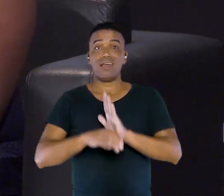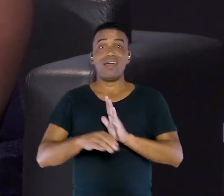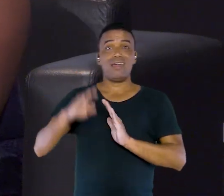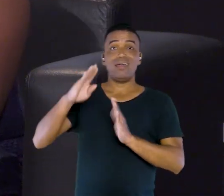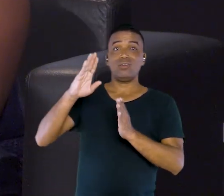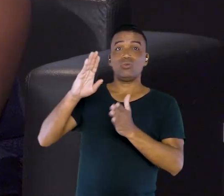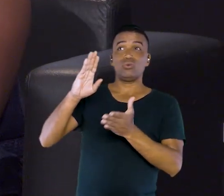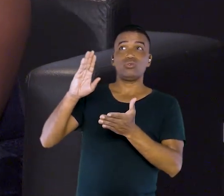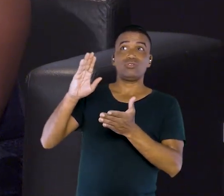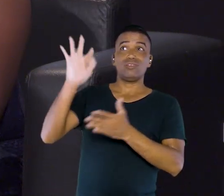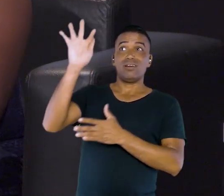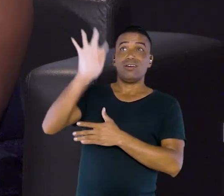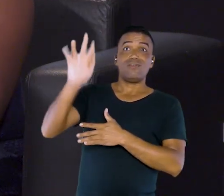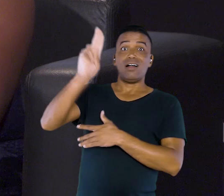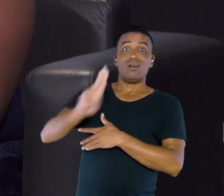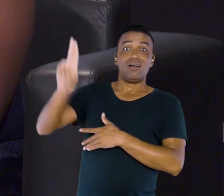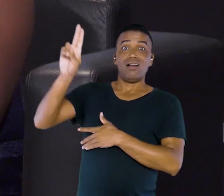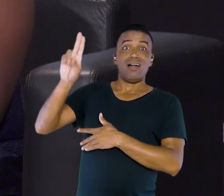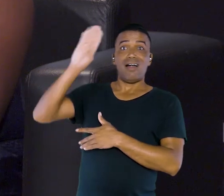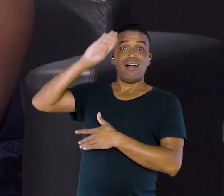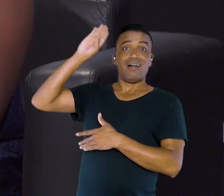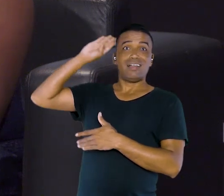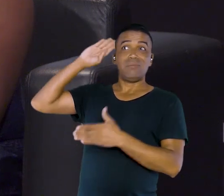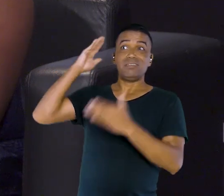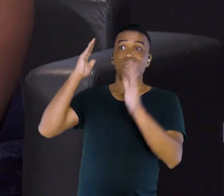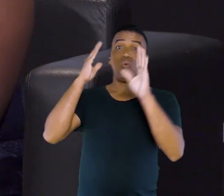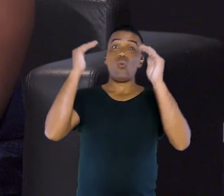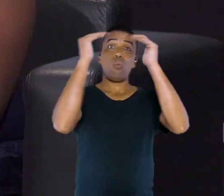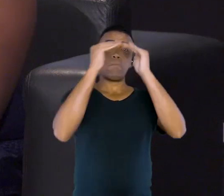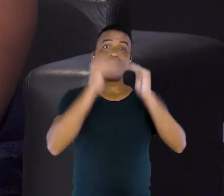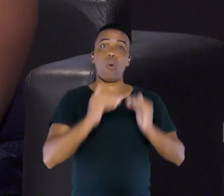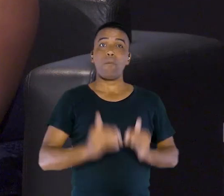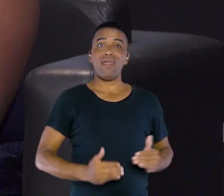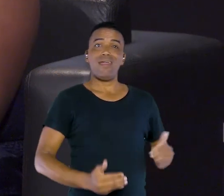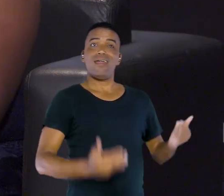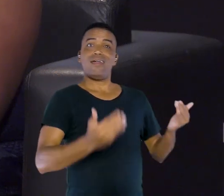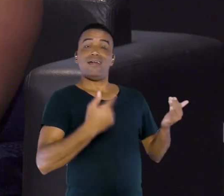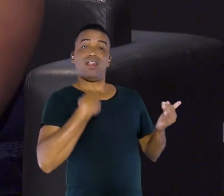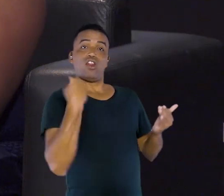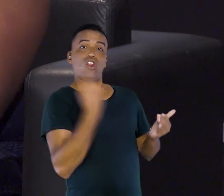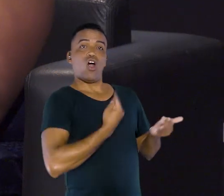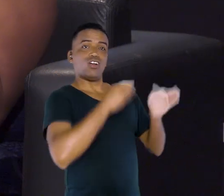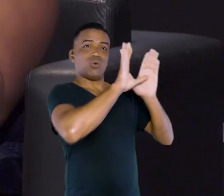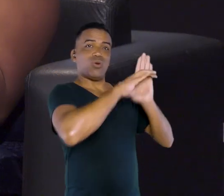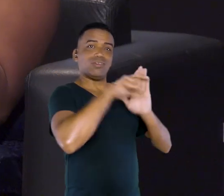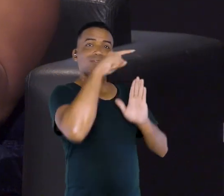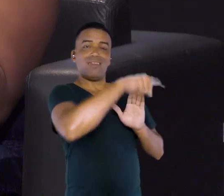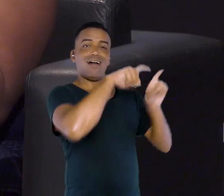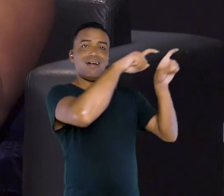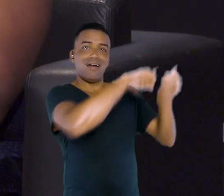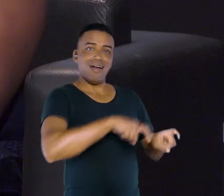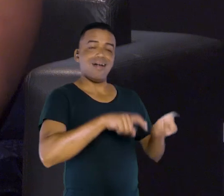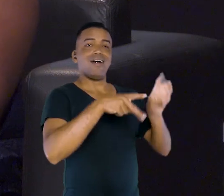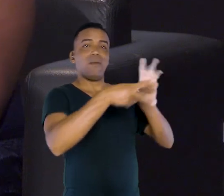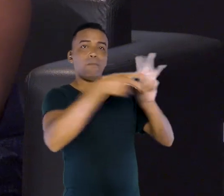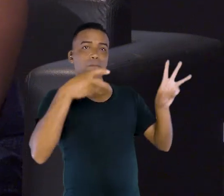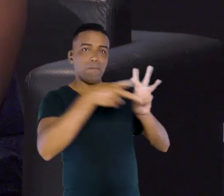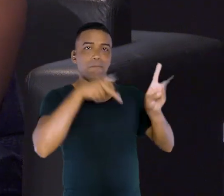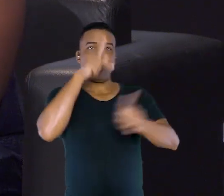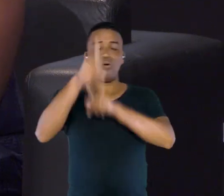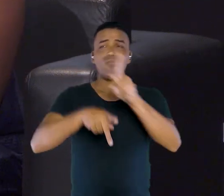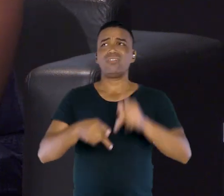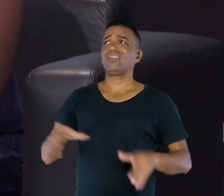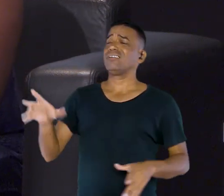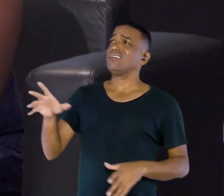conceitos acadêmicos que, às vezes, para a gente não bate, né? Então, eu vejo hoje essa riqueza e você,